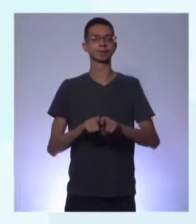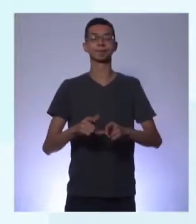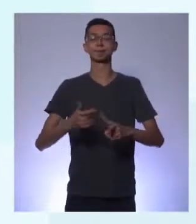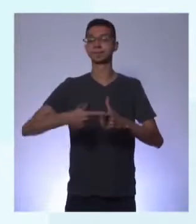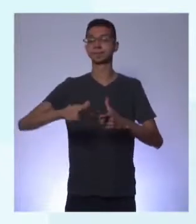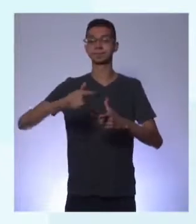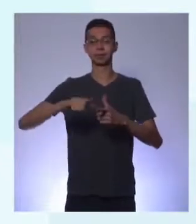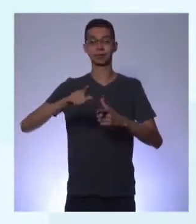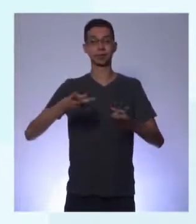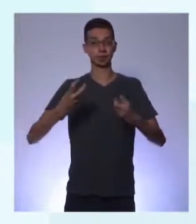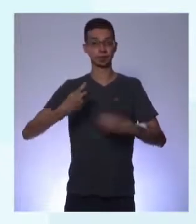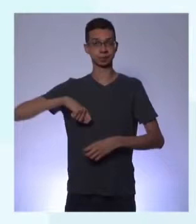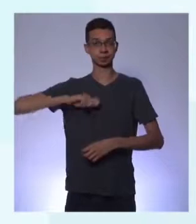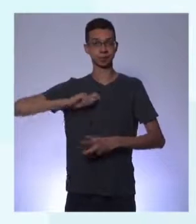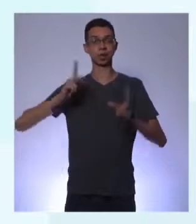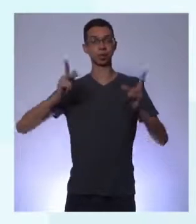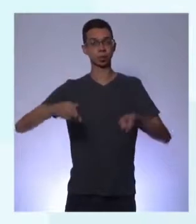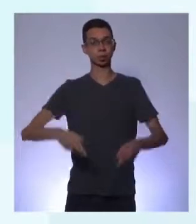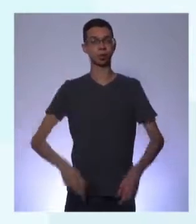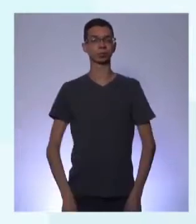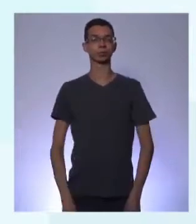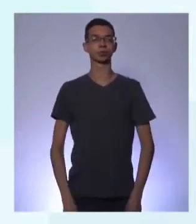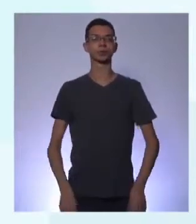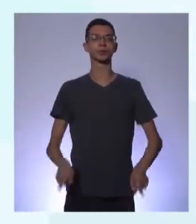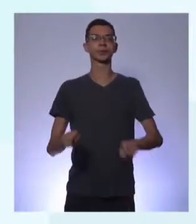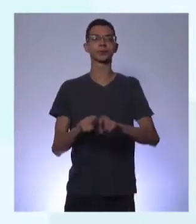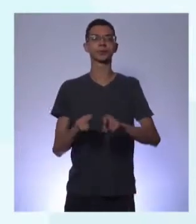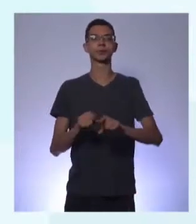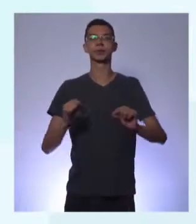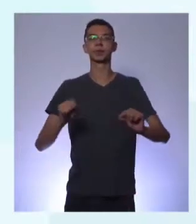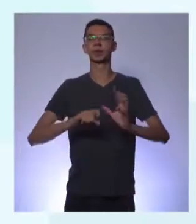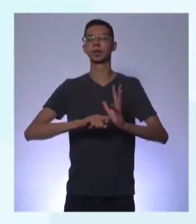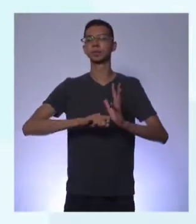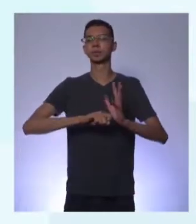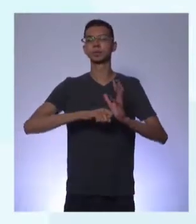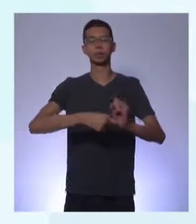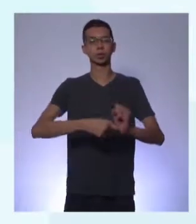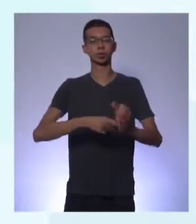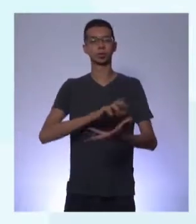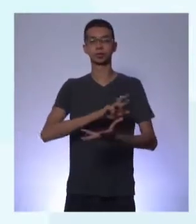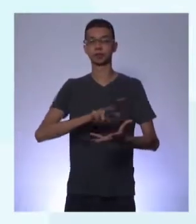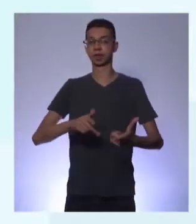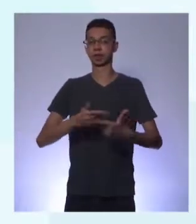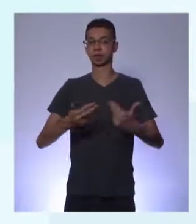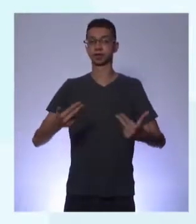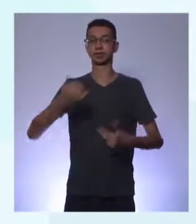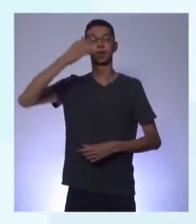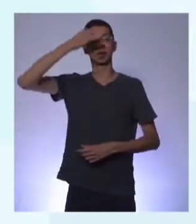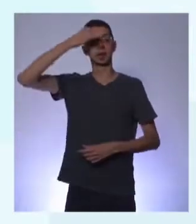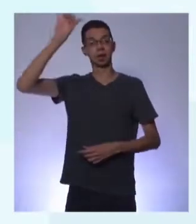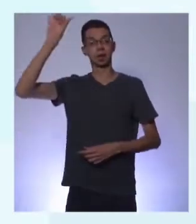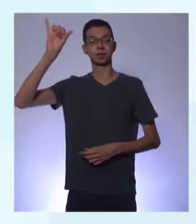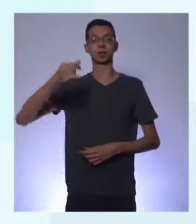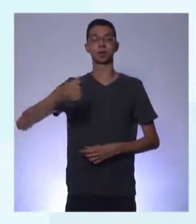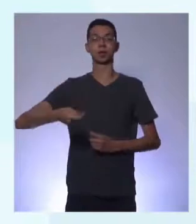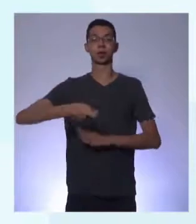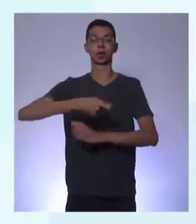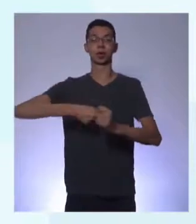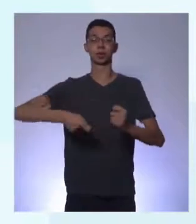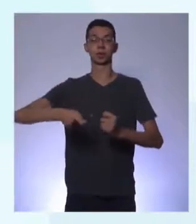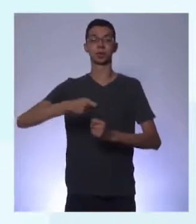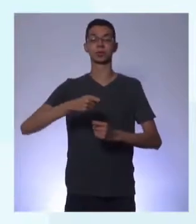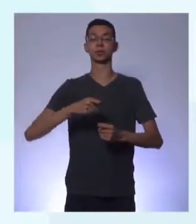Espanhola. Foram realizadas medidas restritivas para dificultar a expansão comercial da